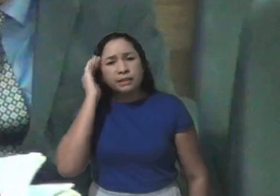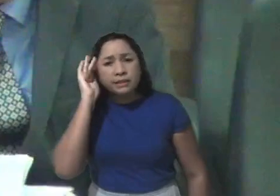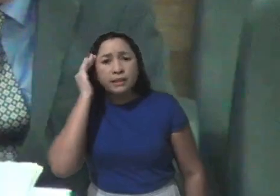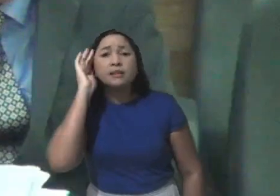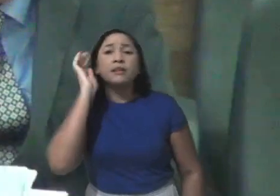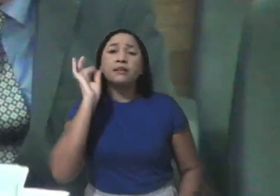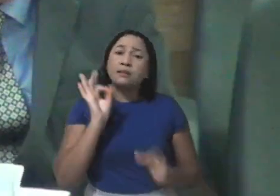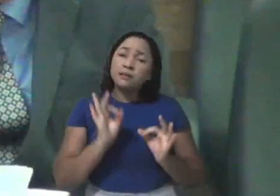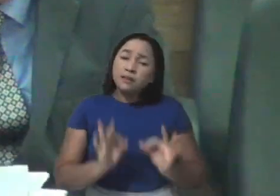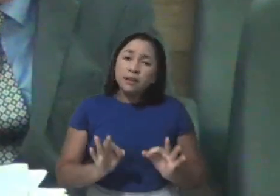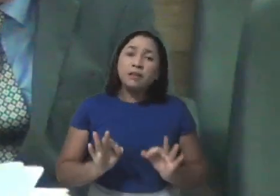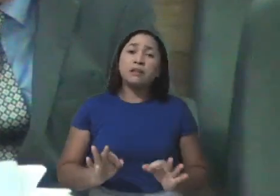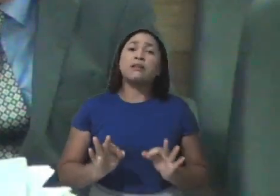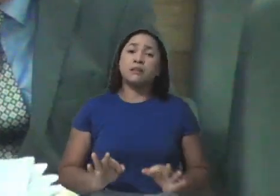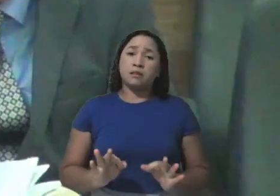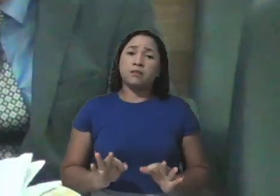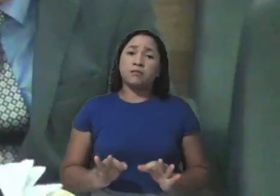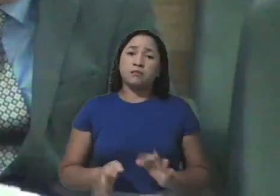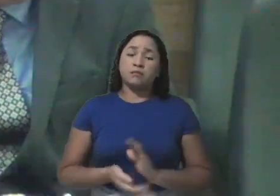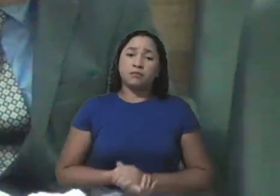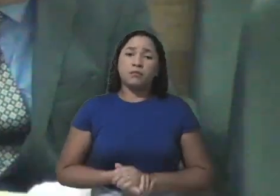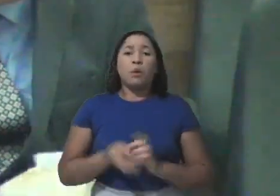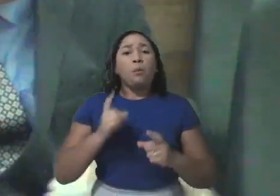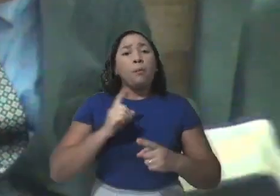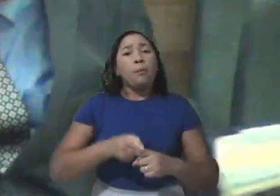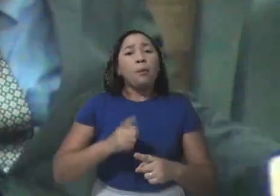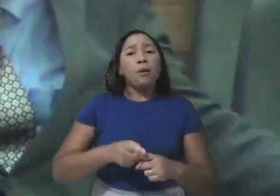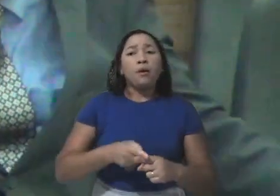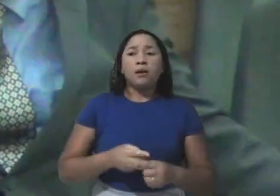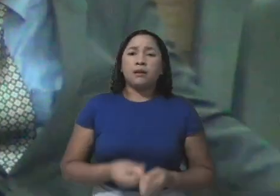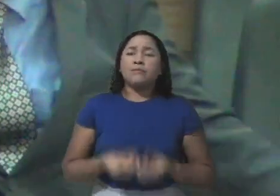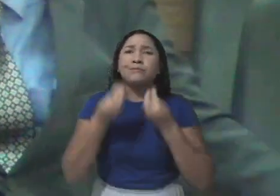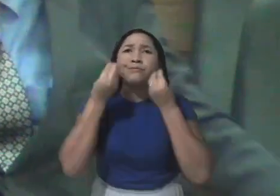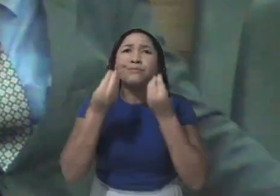o para quê, como, quando.